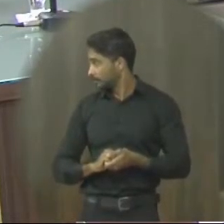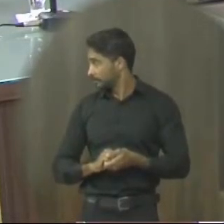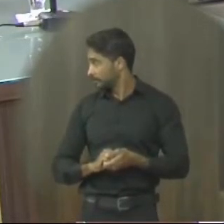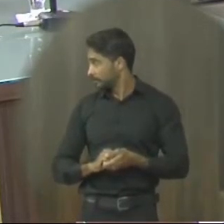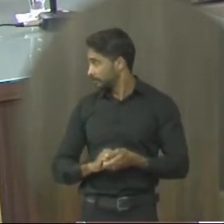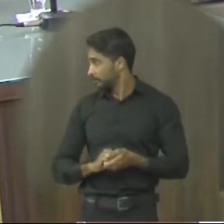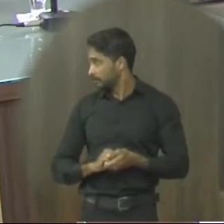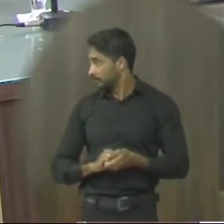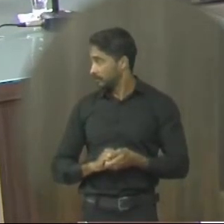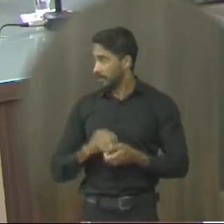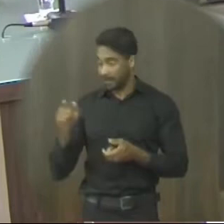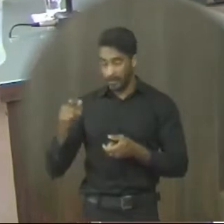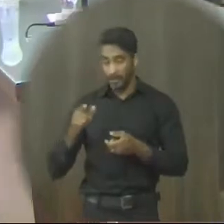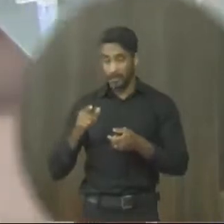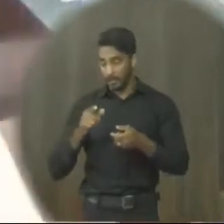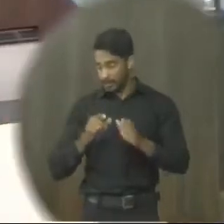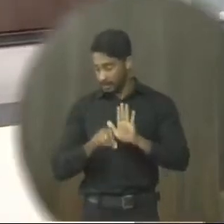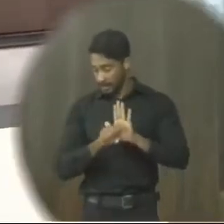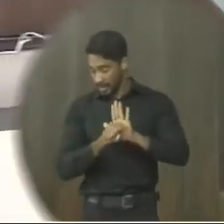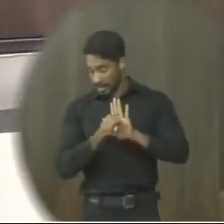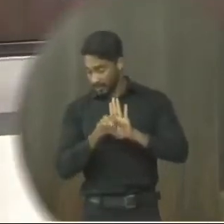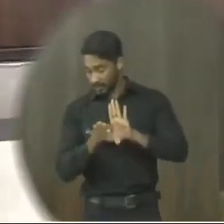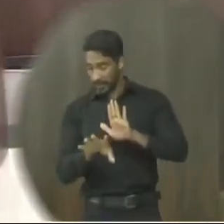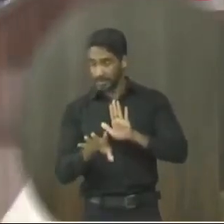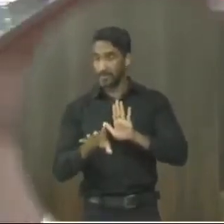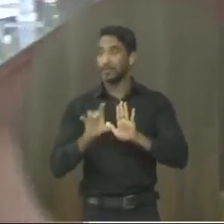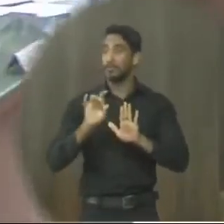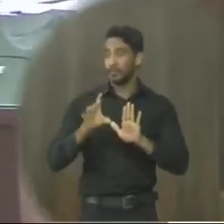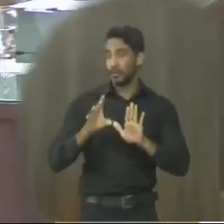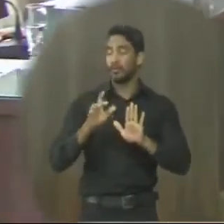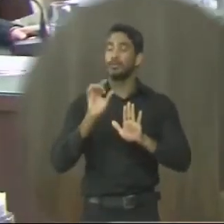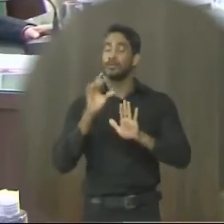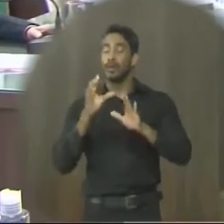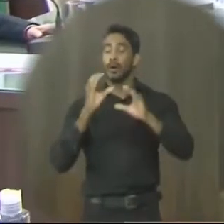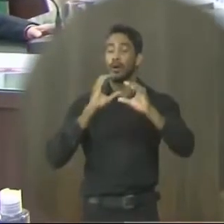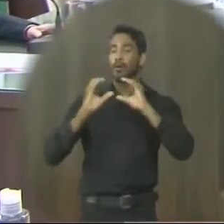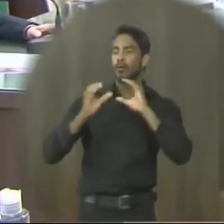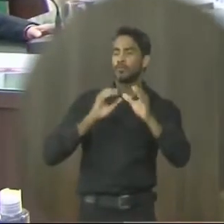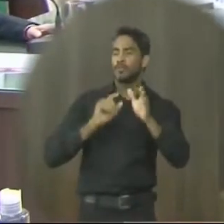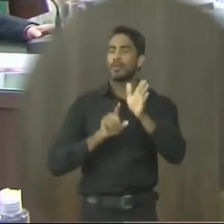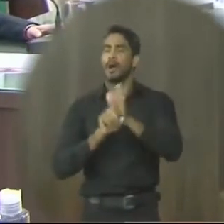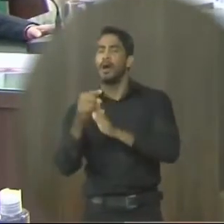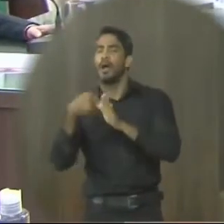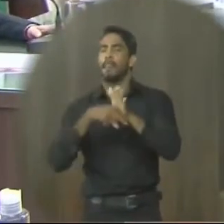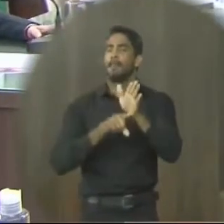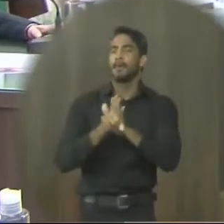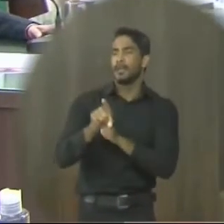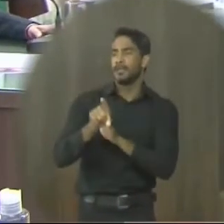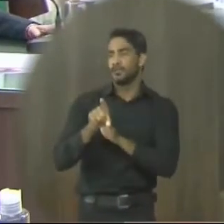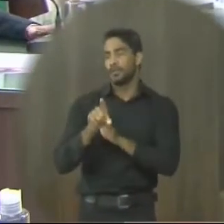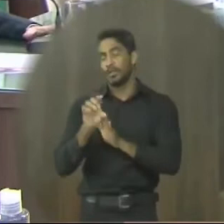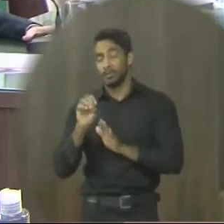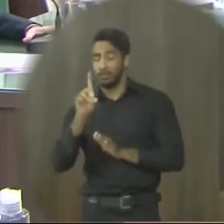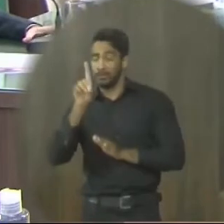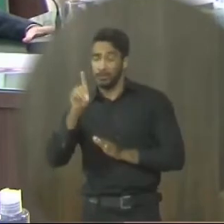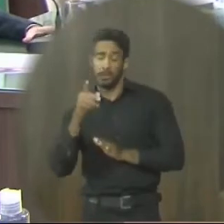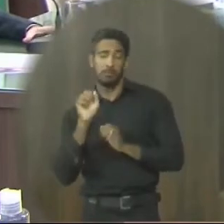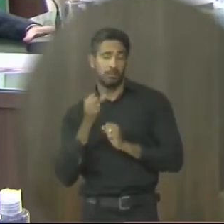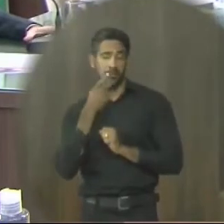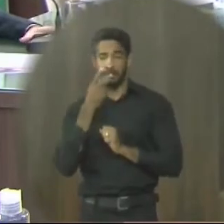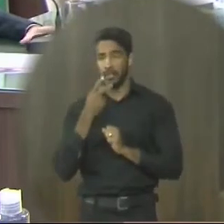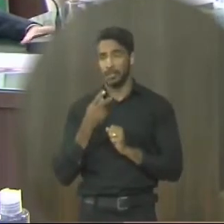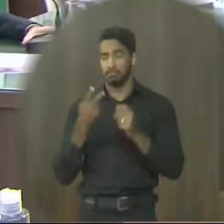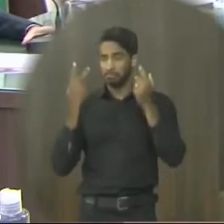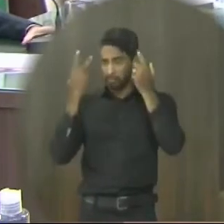para ser votada. Né? Correto, mas era bom pelo menos comunicar, questionar. Se você não tiver o direito, pode falar, presidente. Eu não